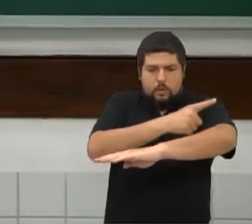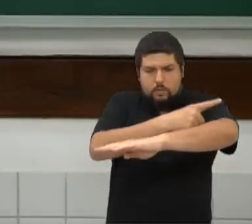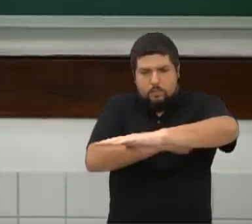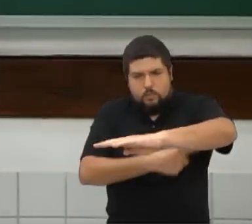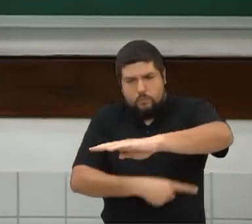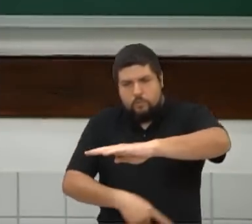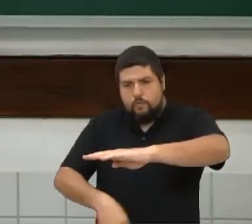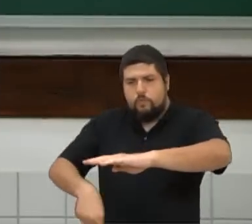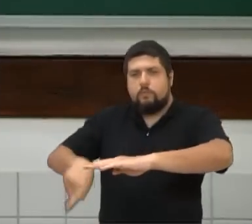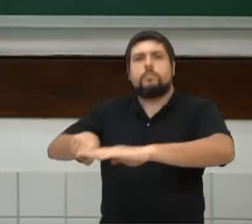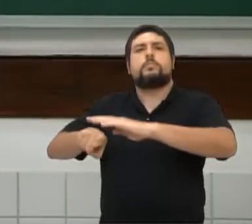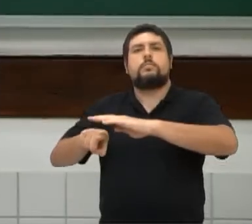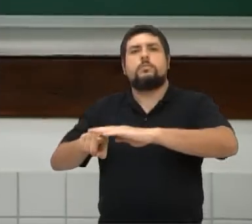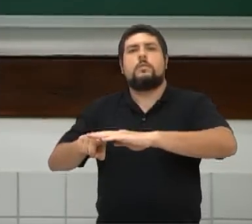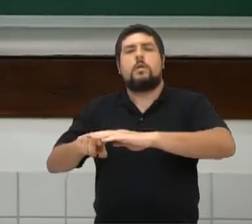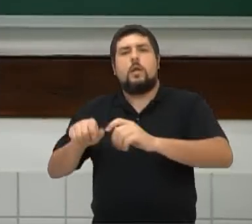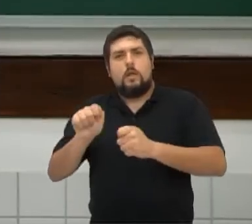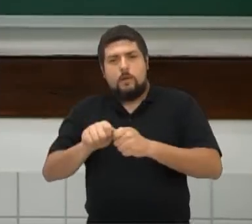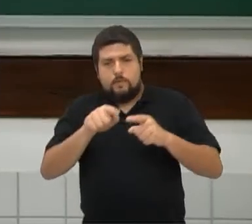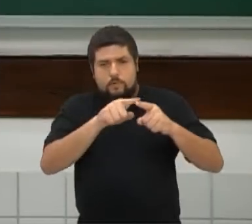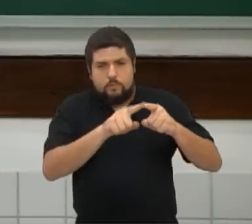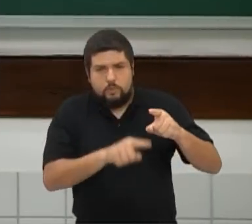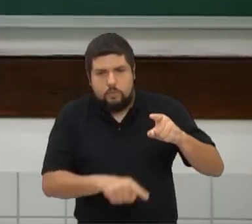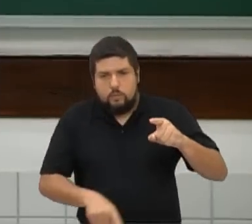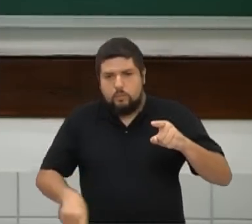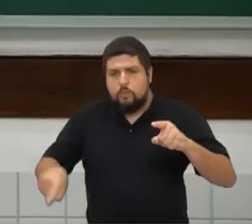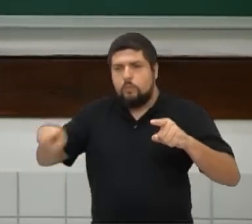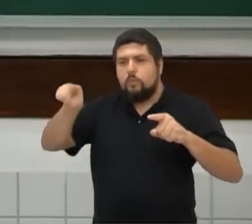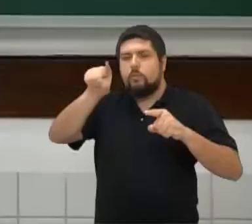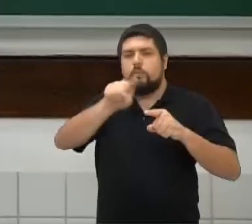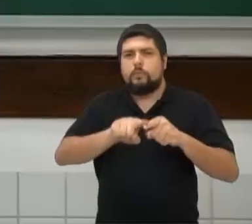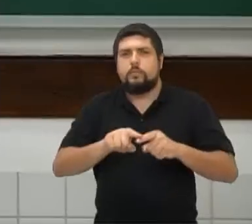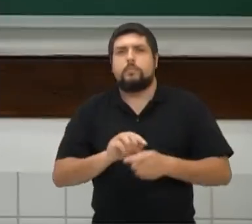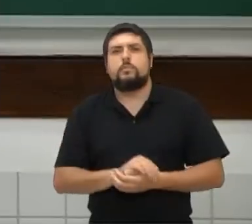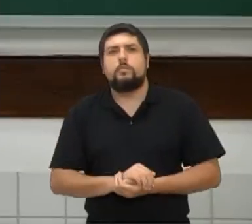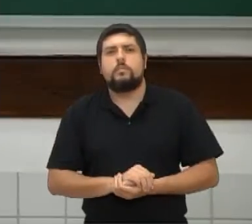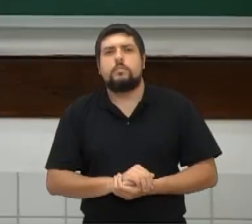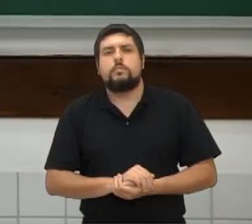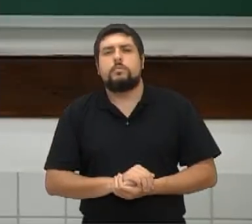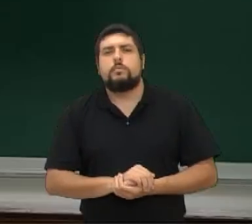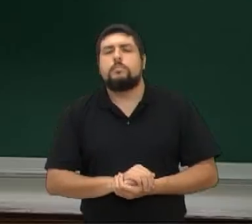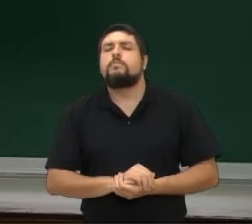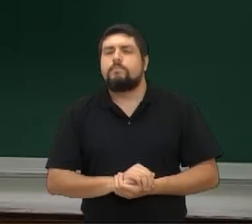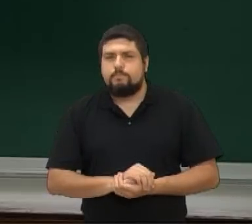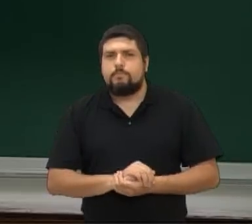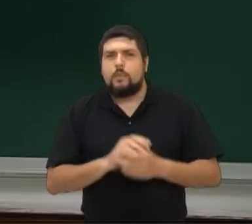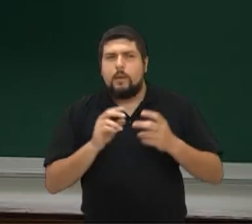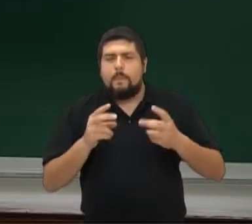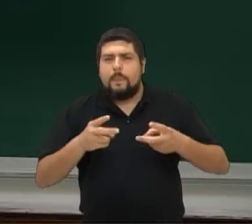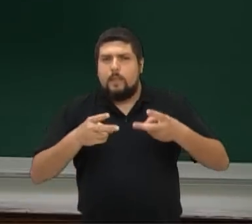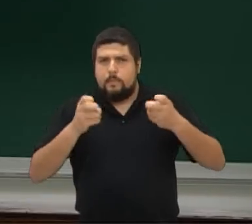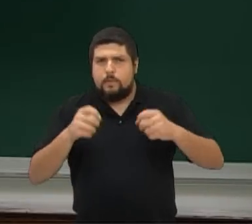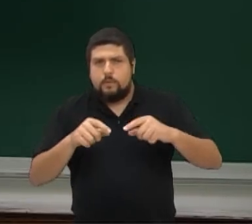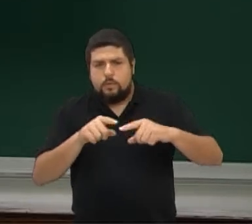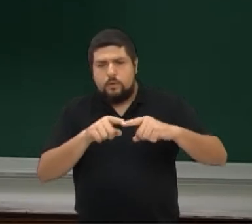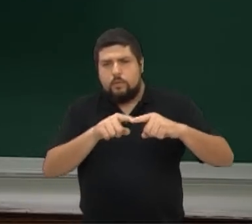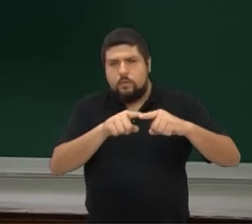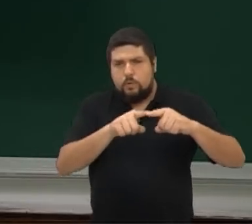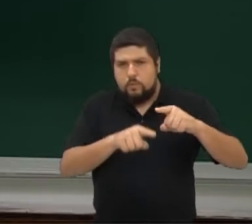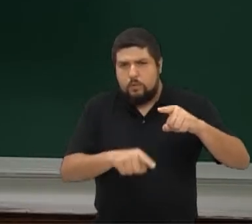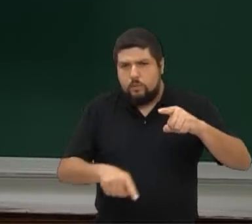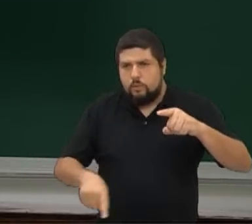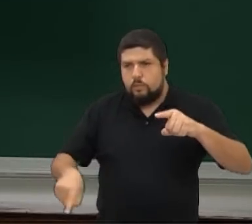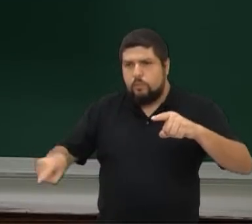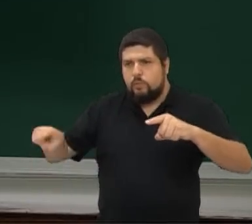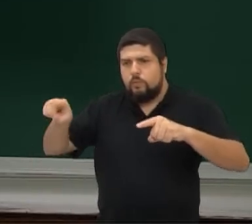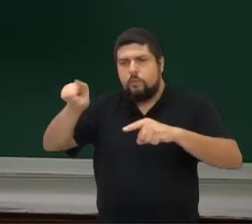é importante a gente relembrar esse conceito. O ângulo de uma volta, veja, o ângulo de uma volta é aquele ângulo que